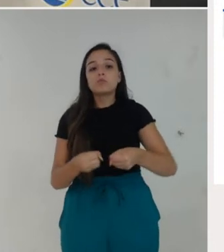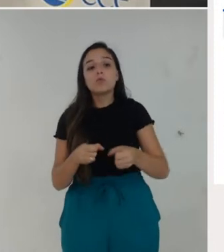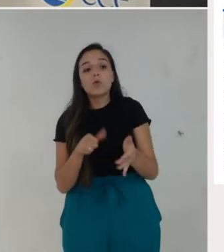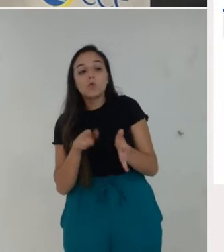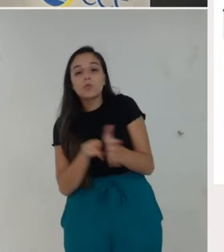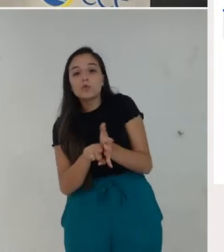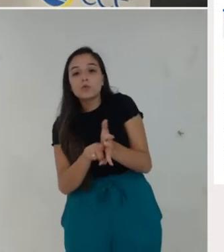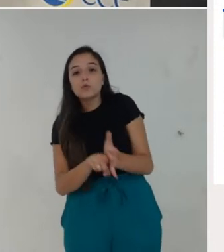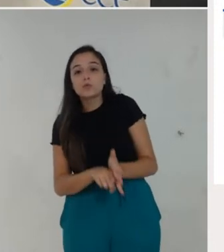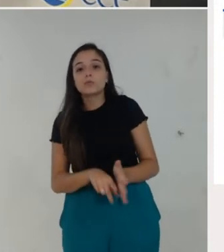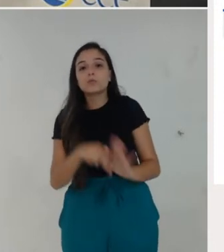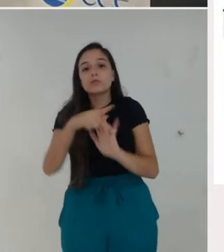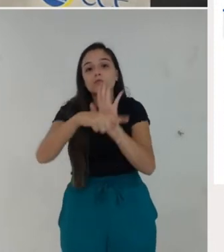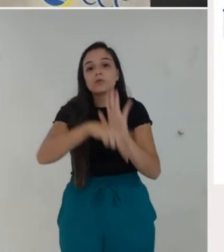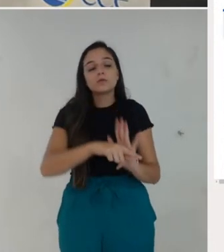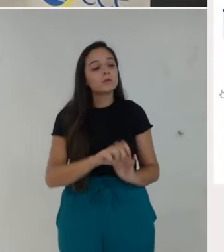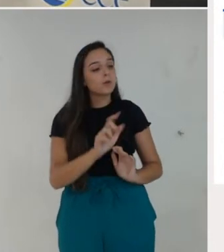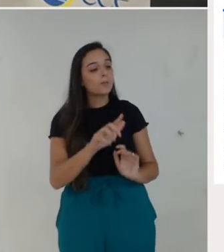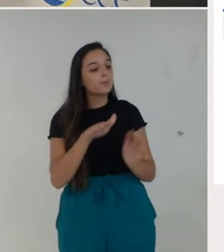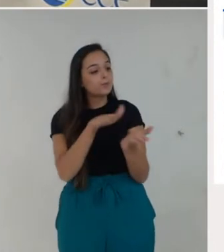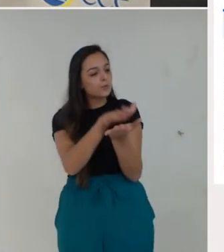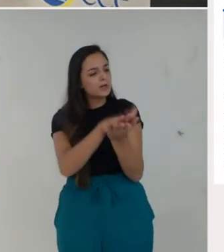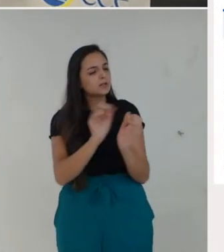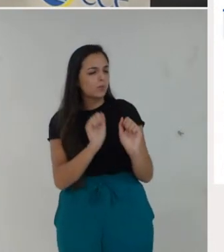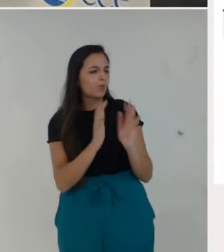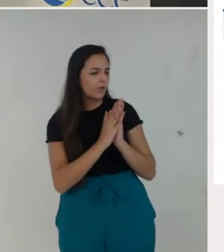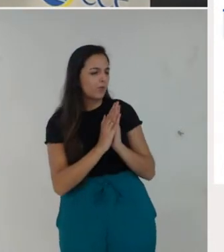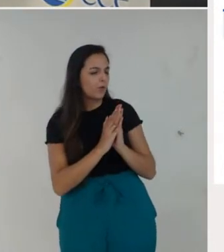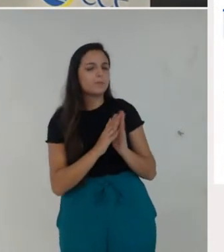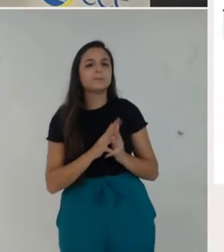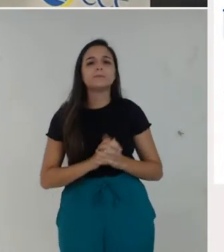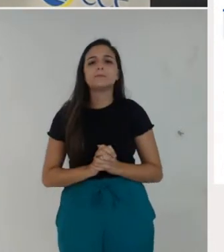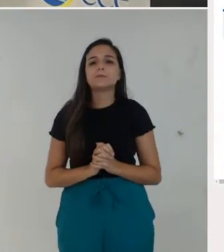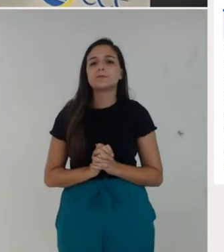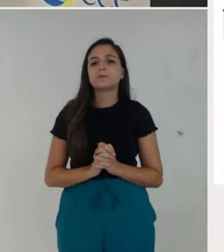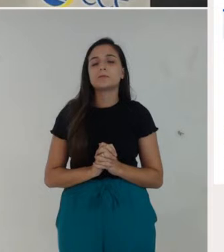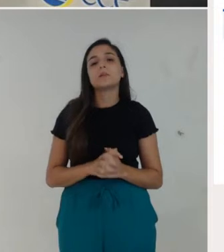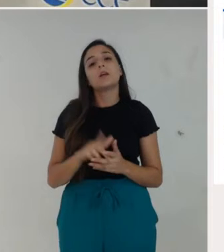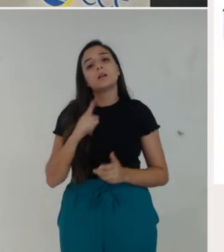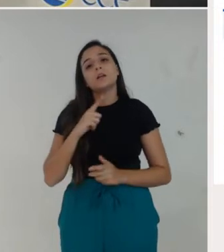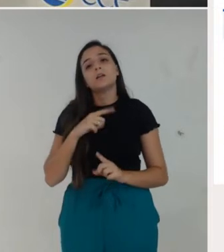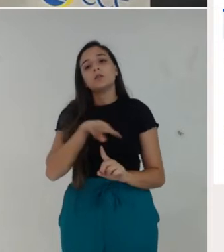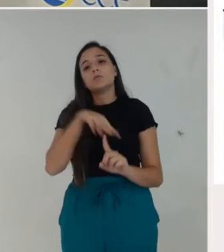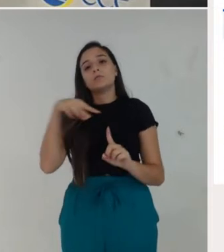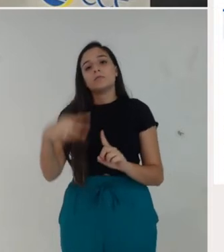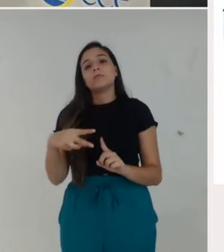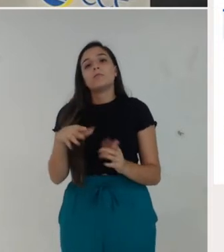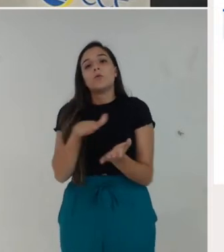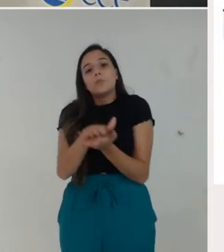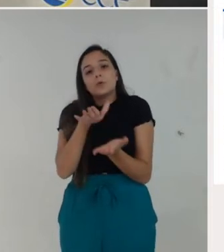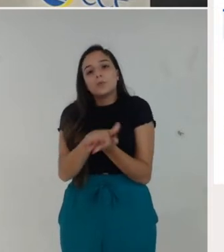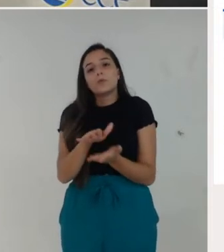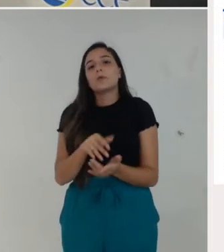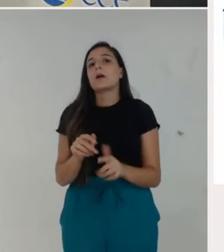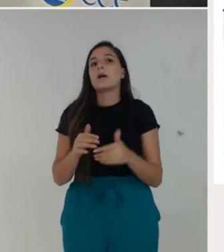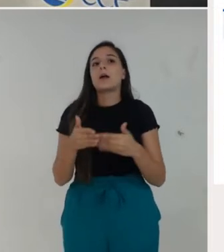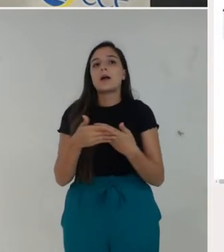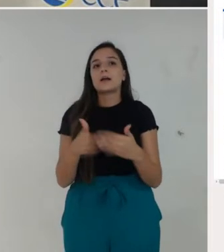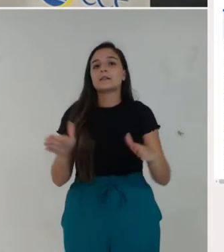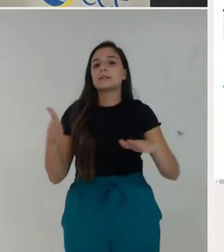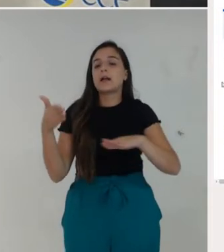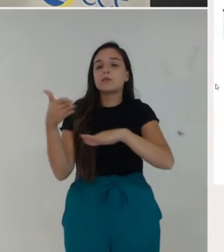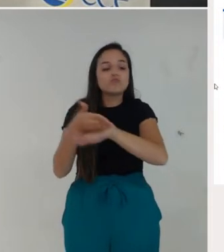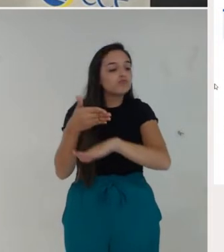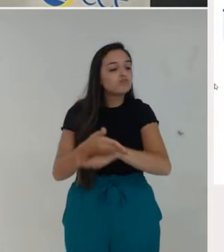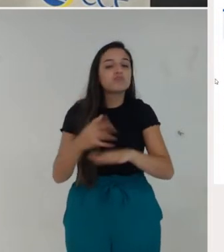projetos. Clique em publicações, Arley. Então a gente tem muito a visão dessas publicações que são de acesso livre, todos esses